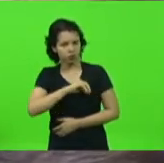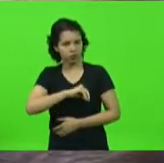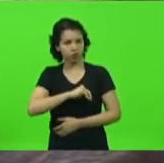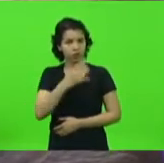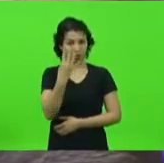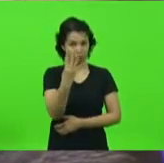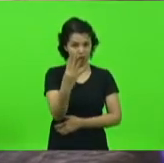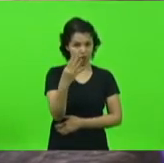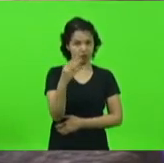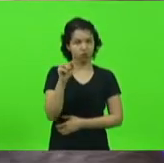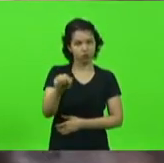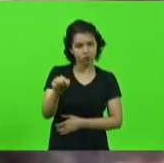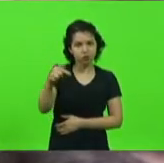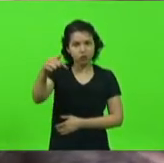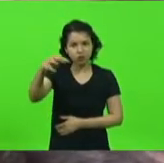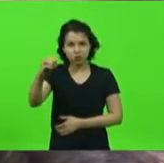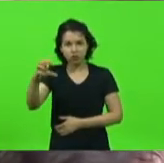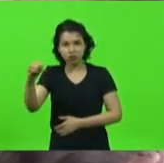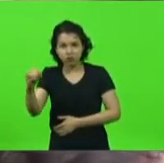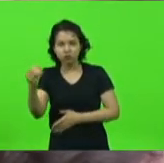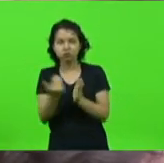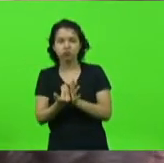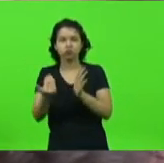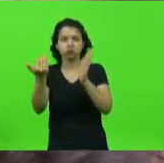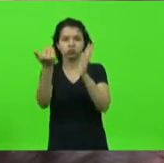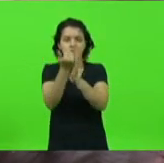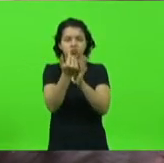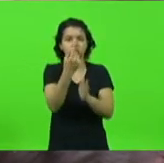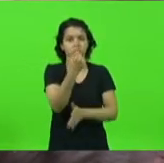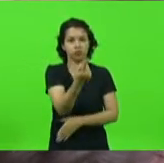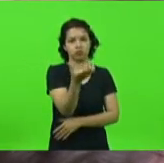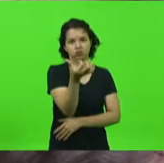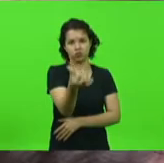R$ 4.700 vai começar a ganhar